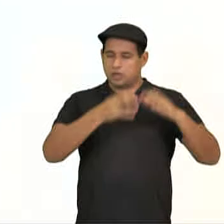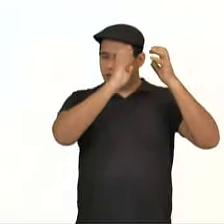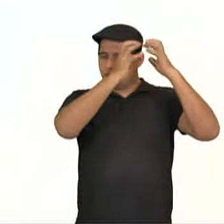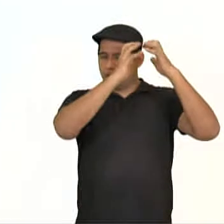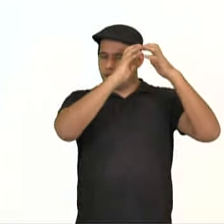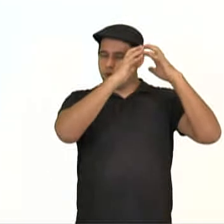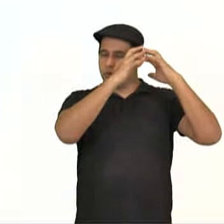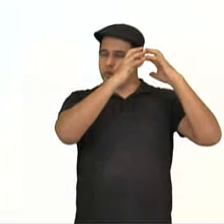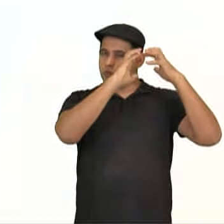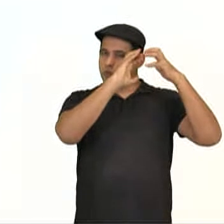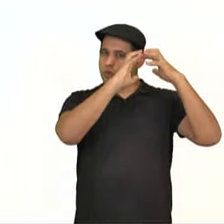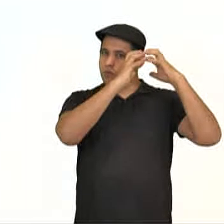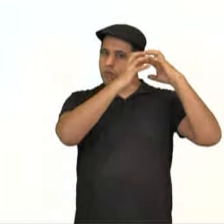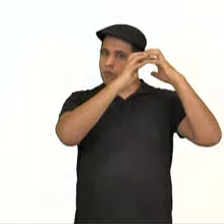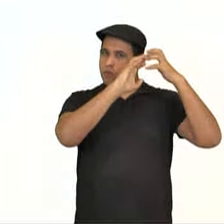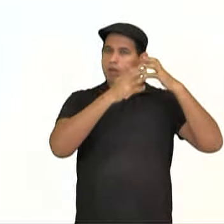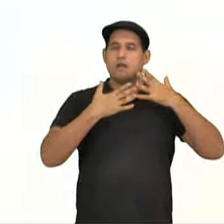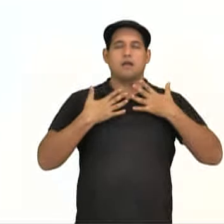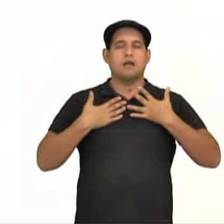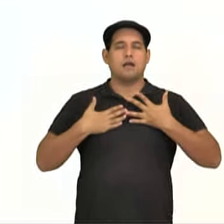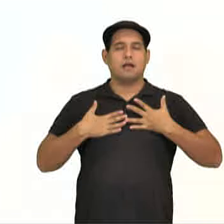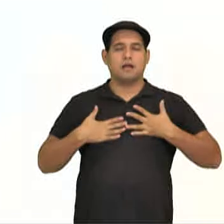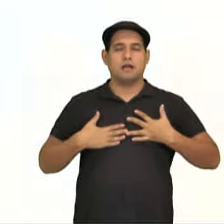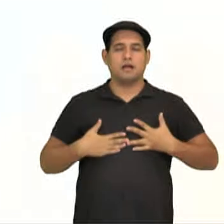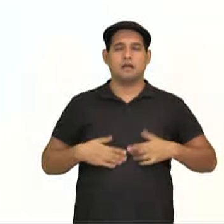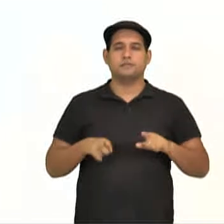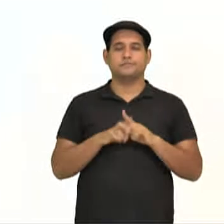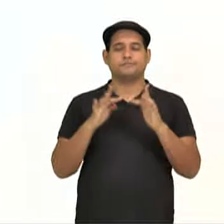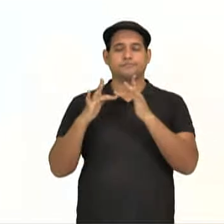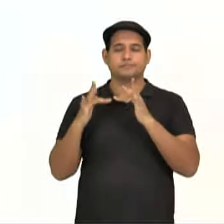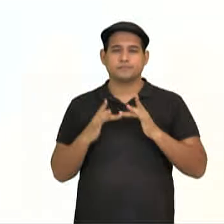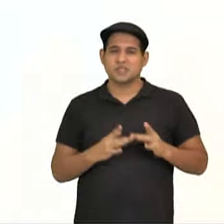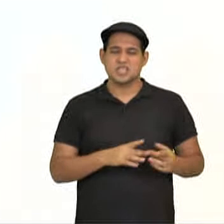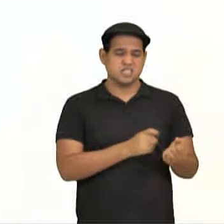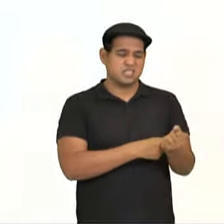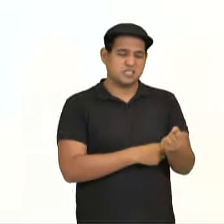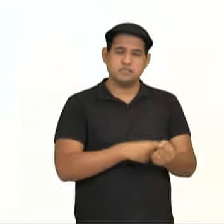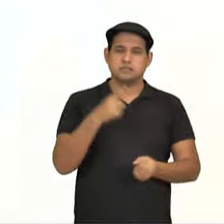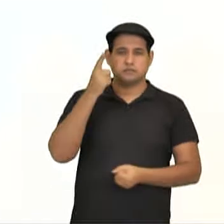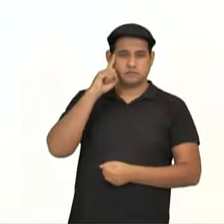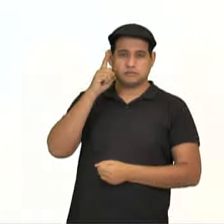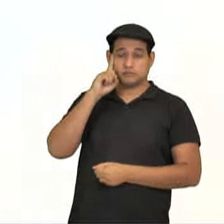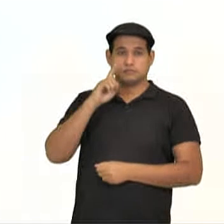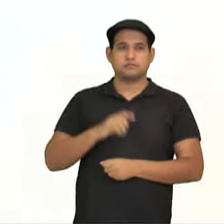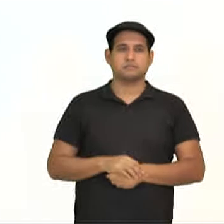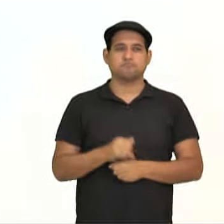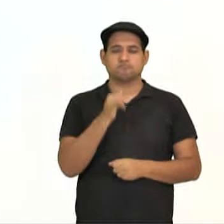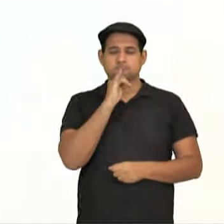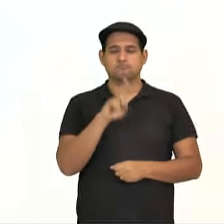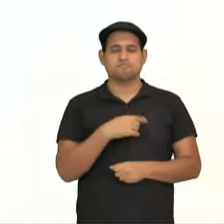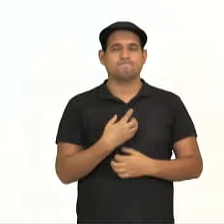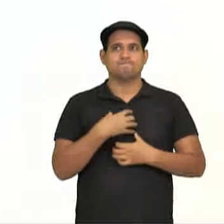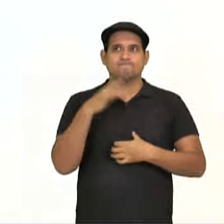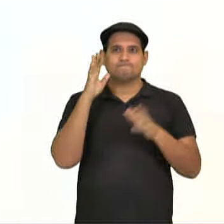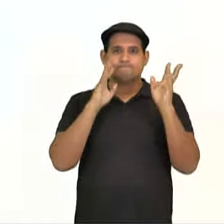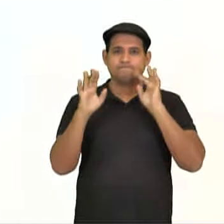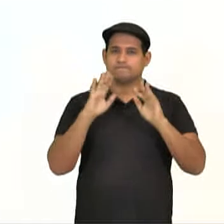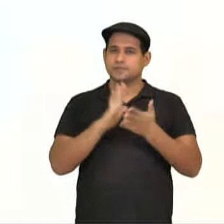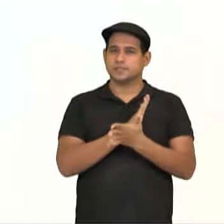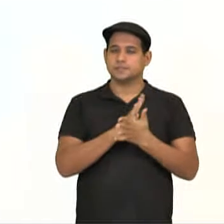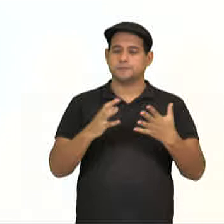criando ferramentas internas para lidar com o estresse do cotidiano. quando nossos sentidos são muitas